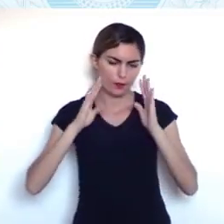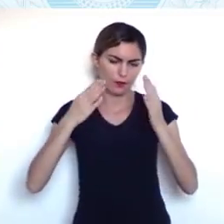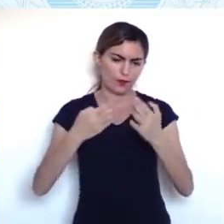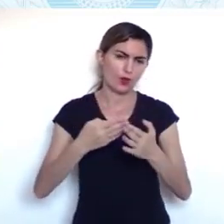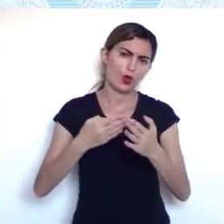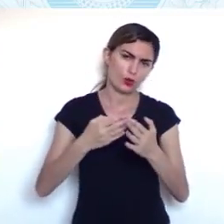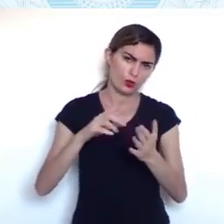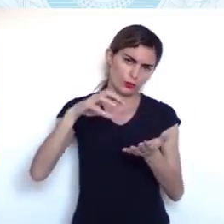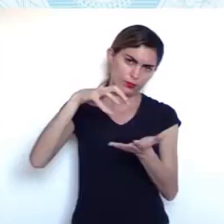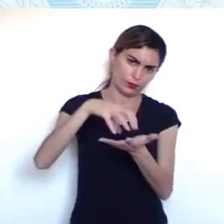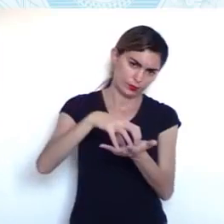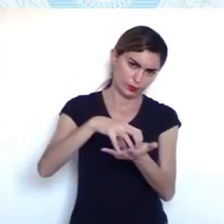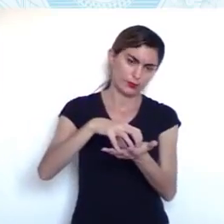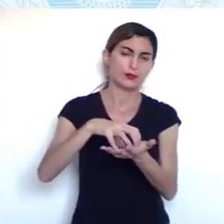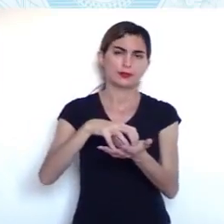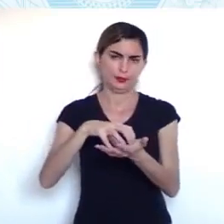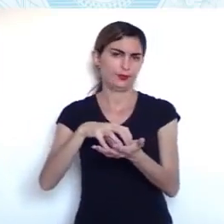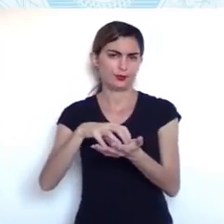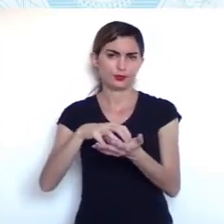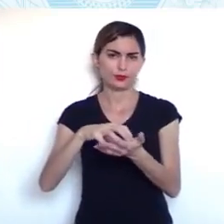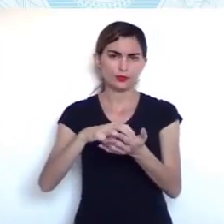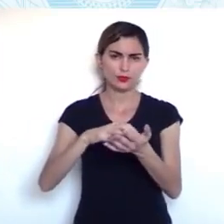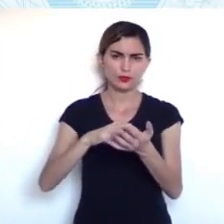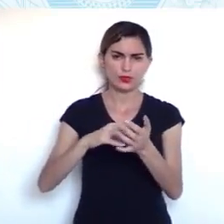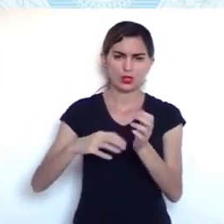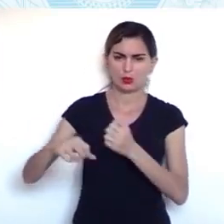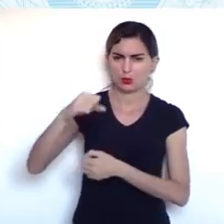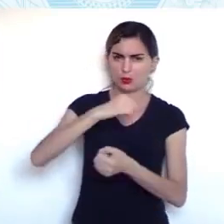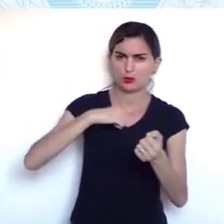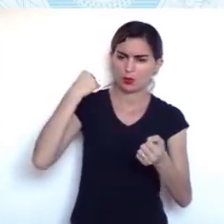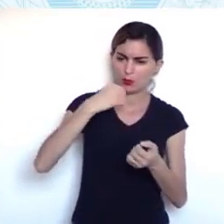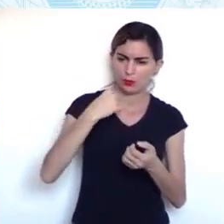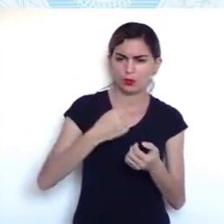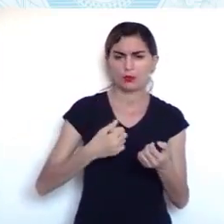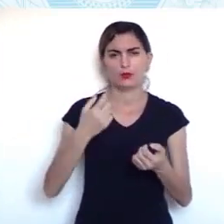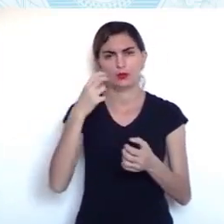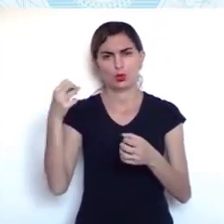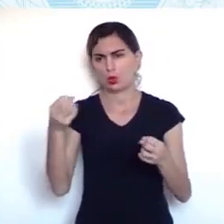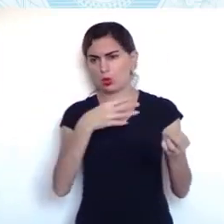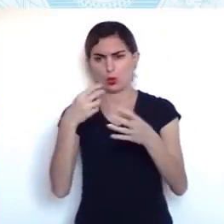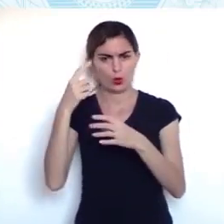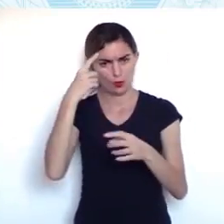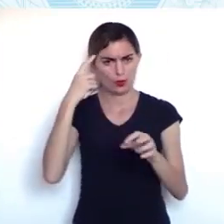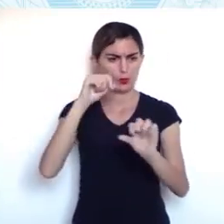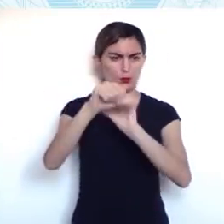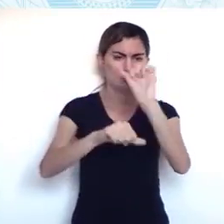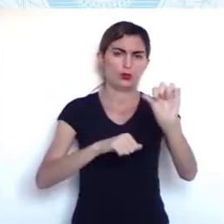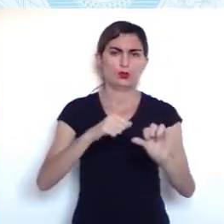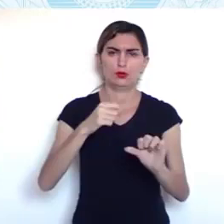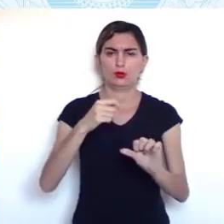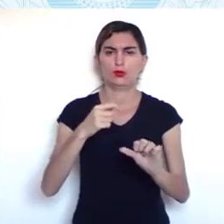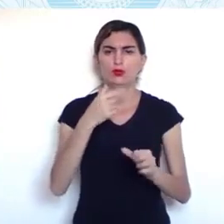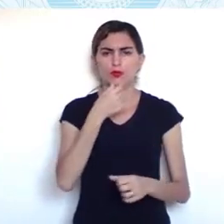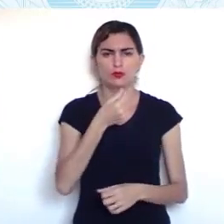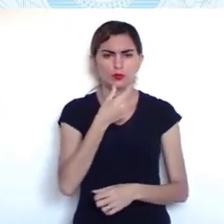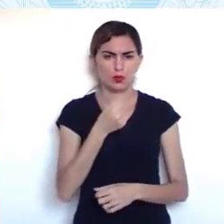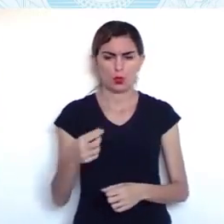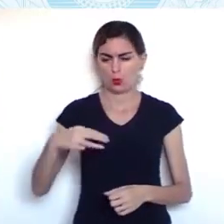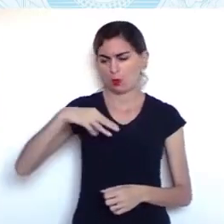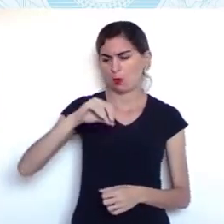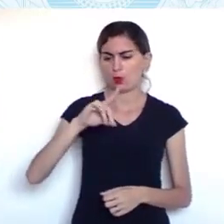foco, o centro, né, das grandes discussões, da nova mentalidade do homem, é